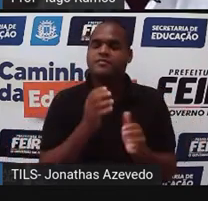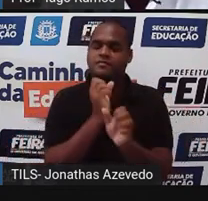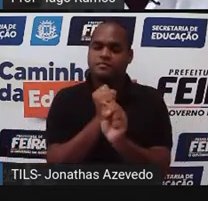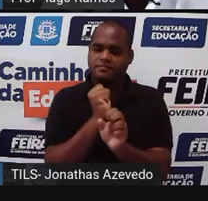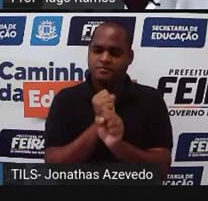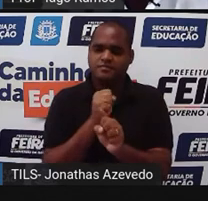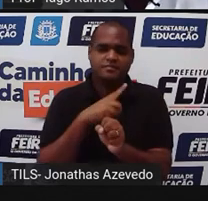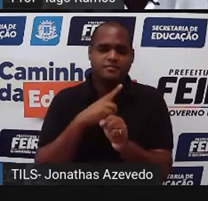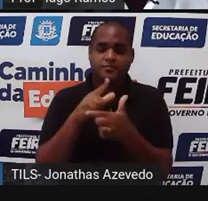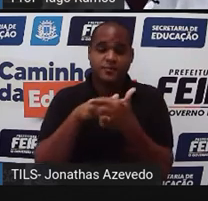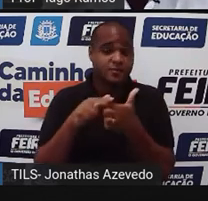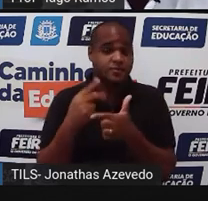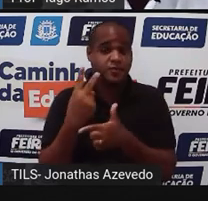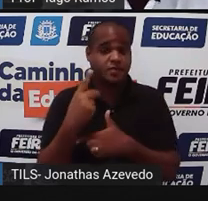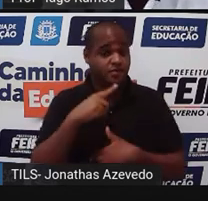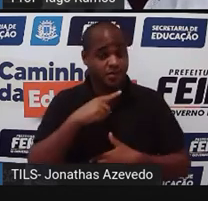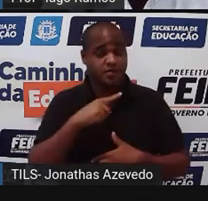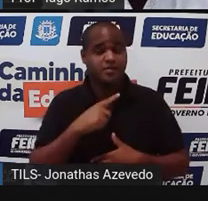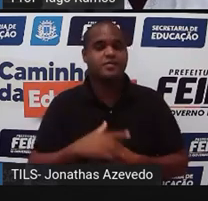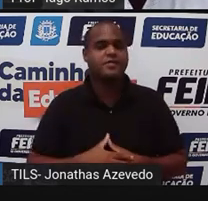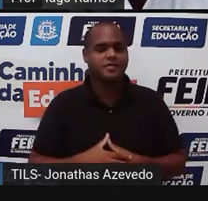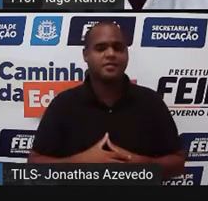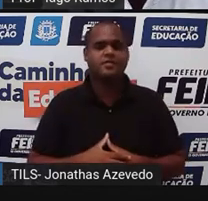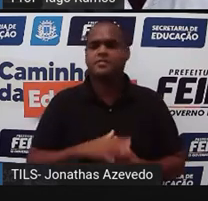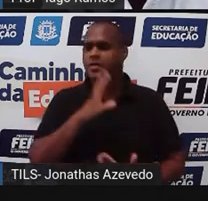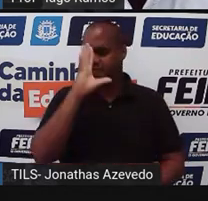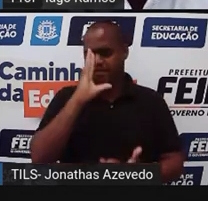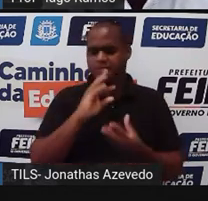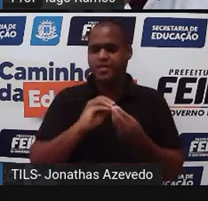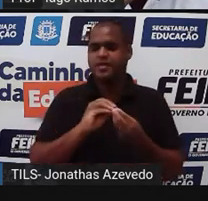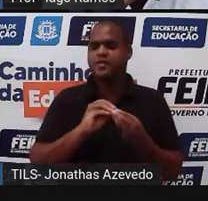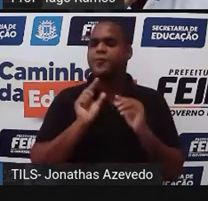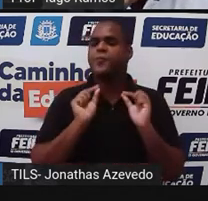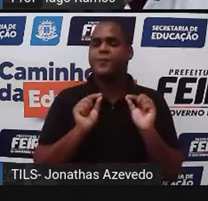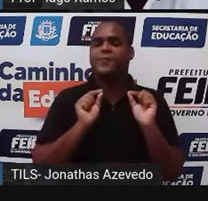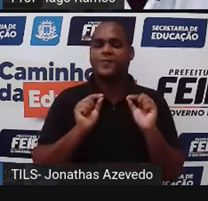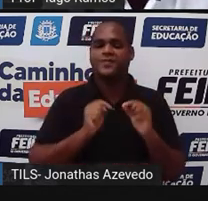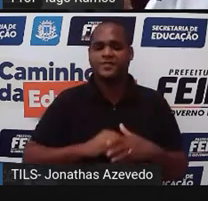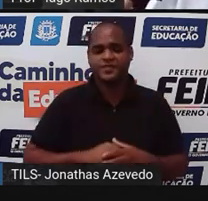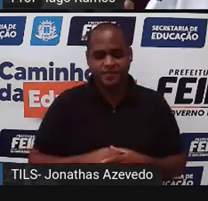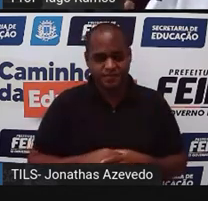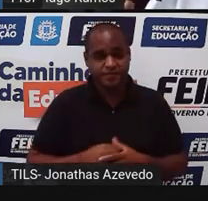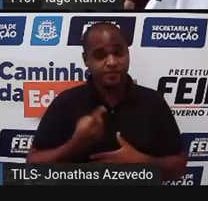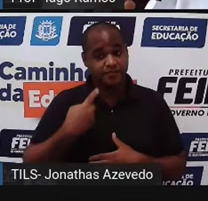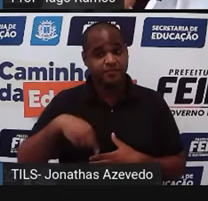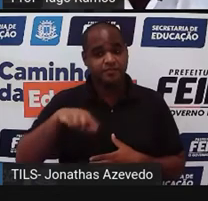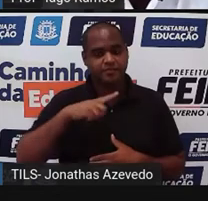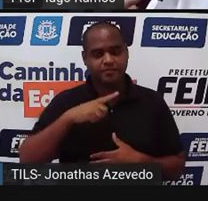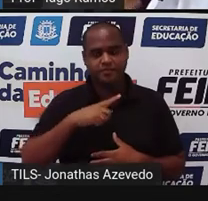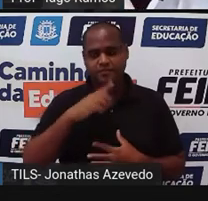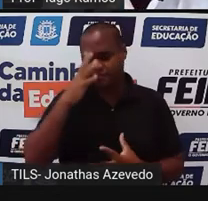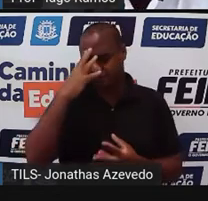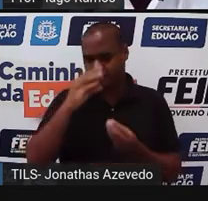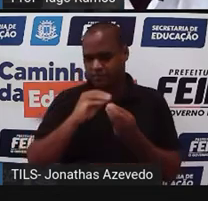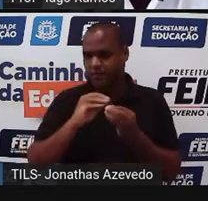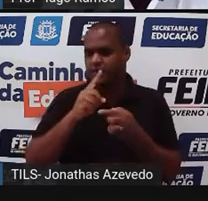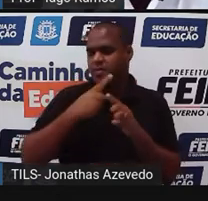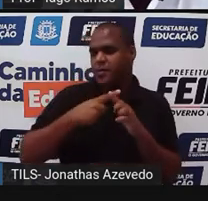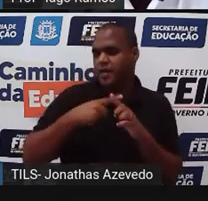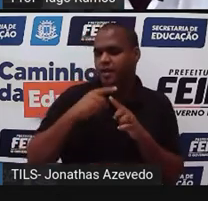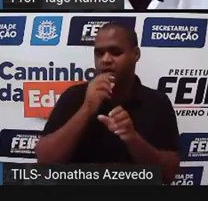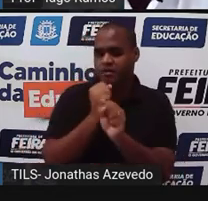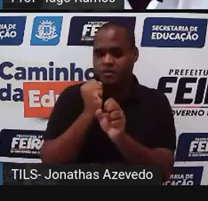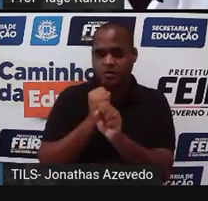dividido por dois Qual é a conclusão que a gente chega para entender o porquê do